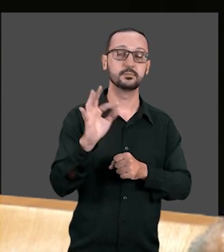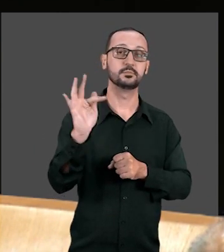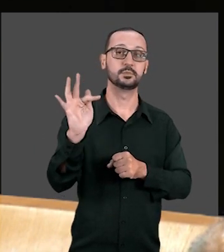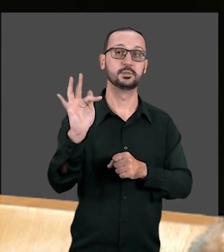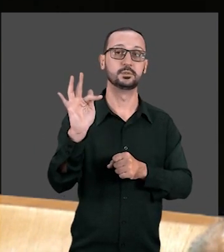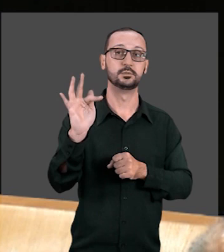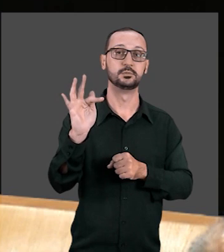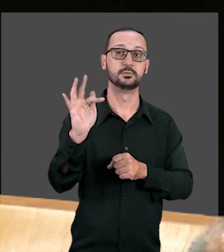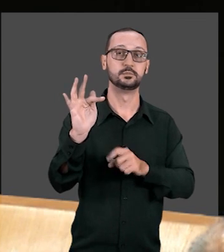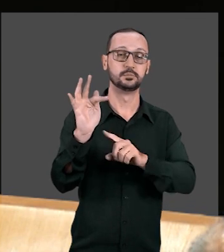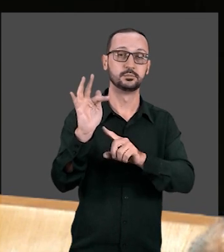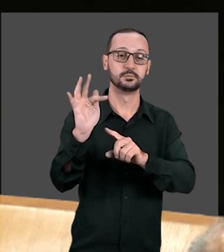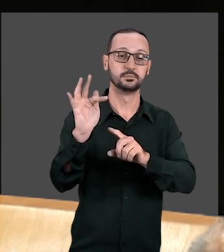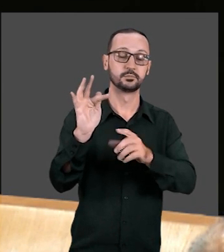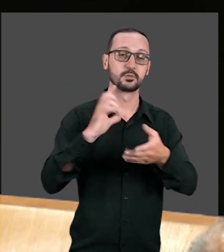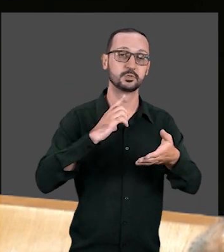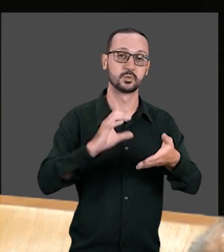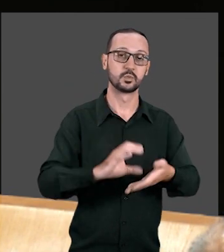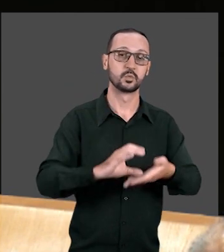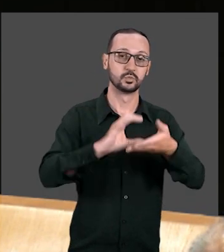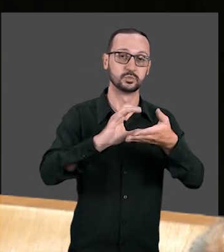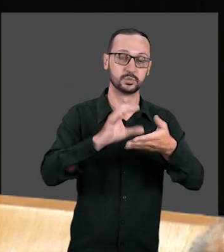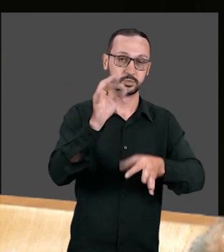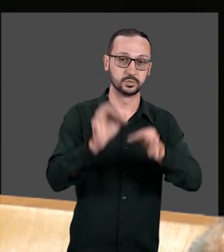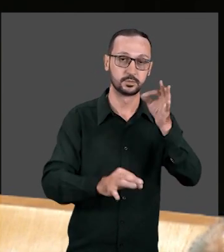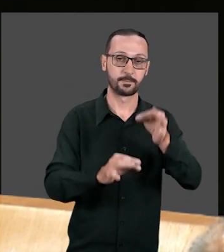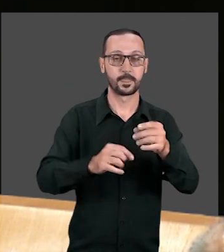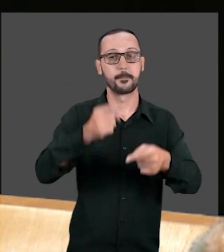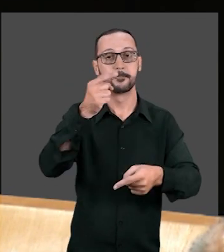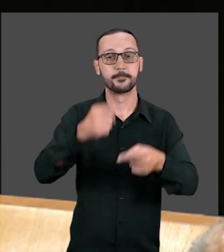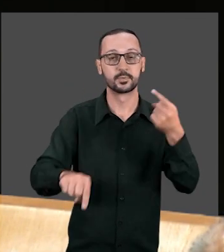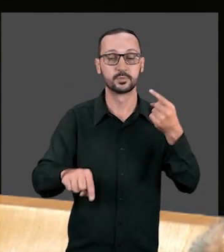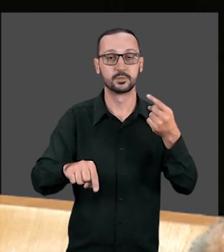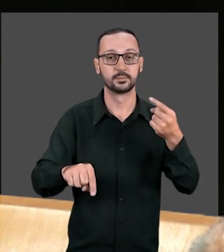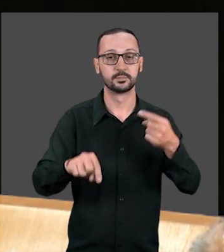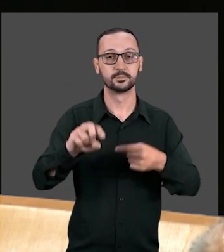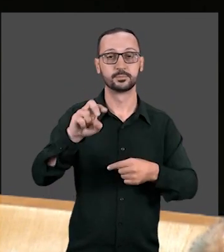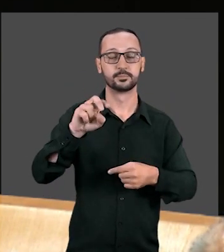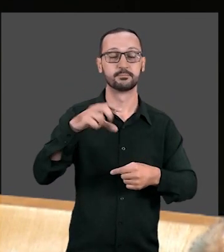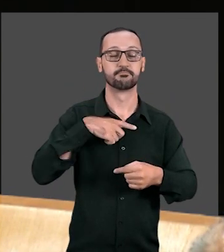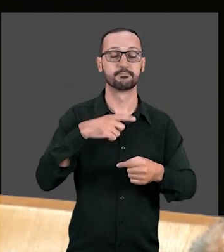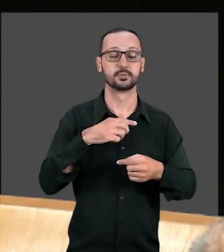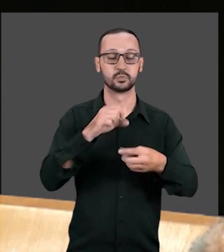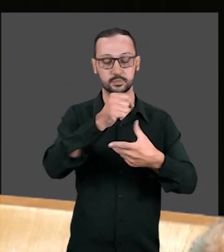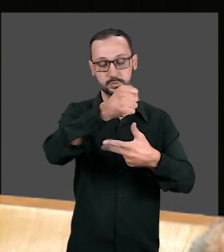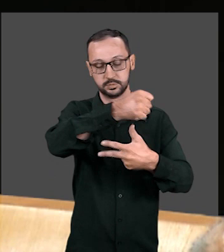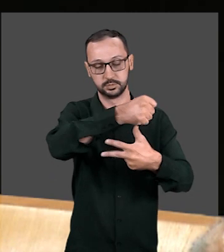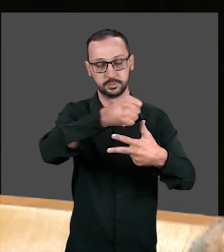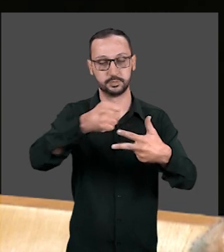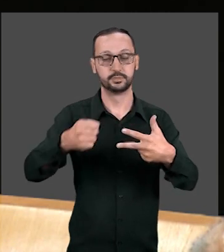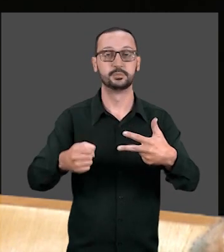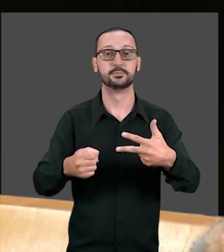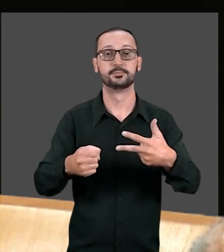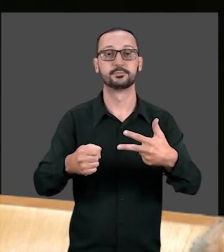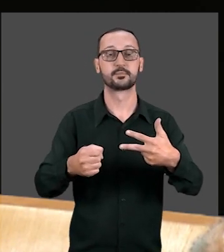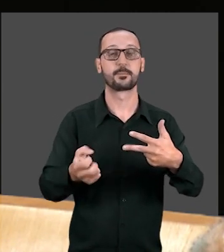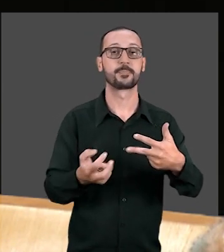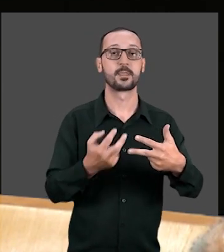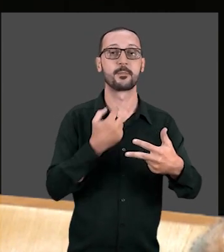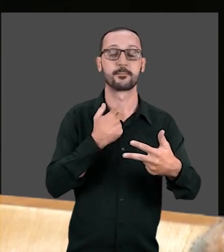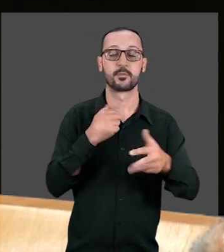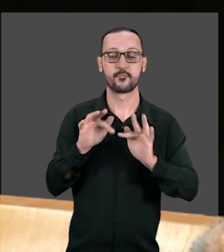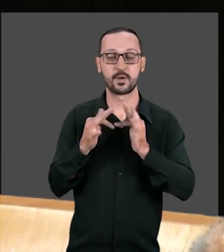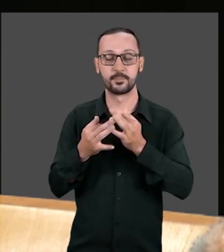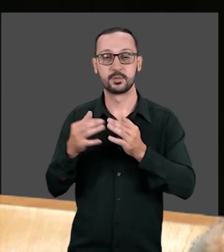Federal, chancelando uma decisão do Conselho Nacional de Justiça, proíbe o nepotismo nos 3 poderes. Não se pode